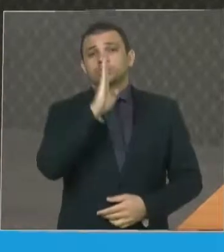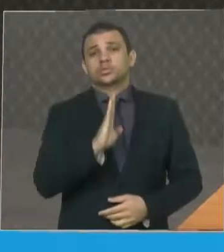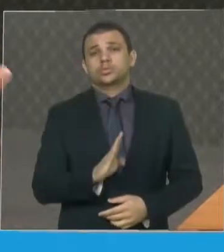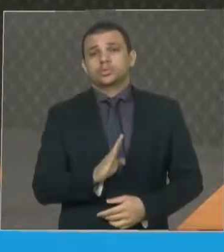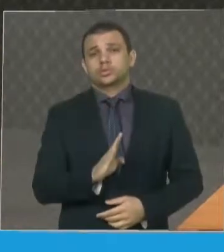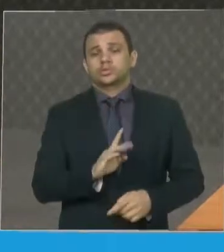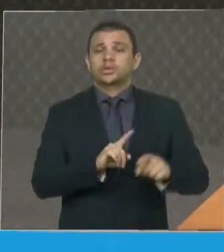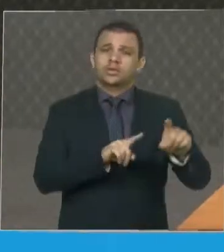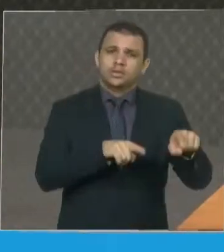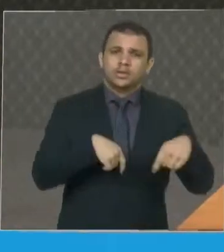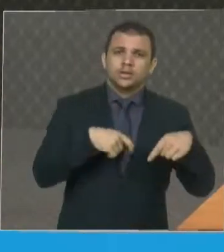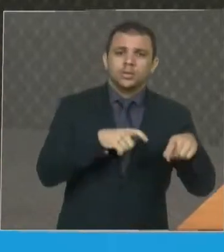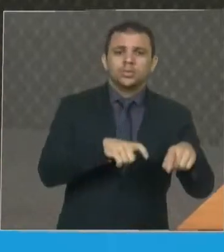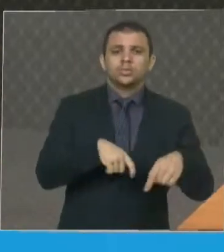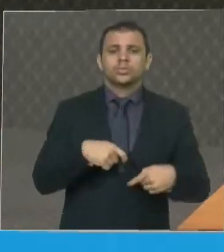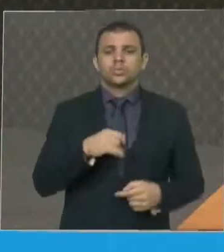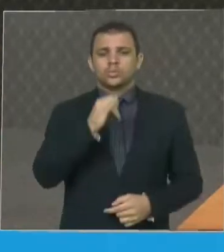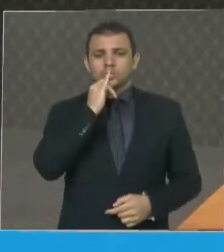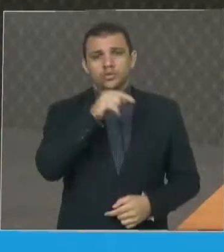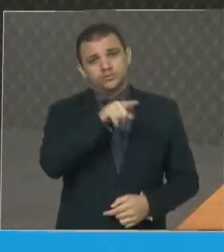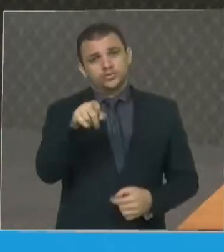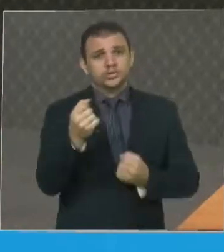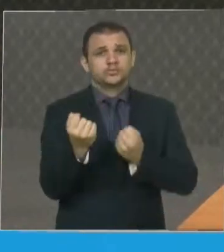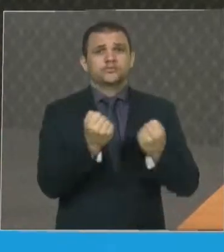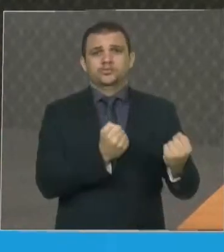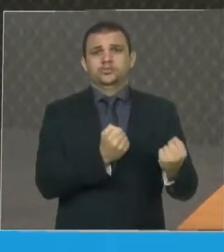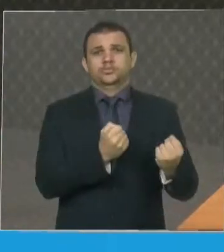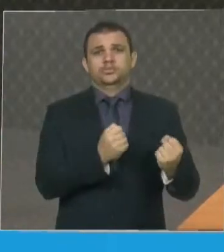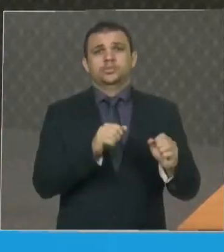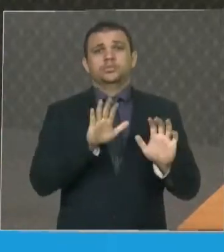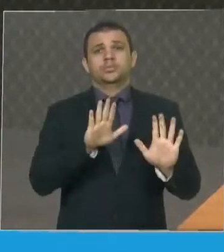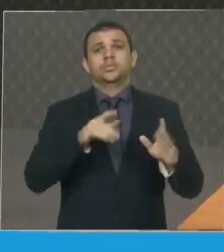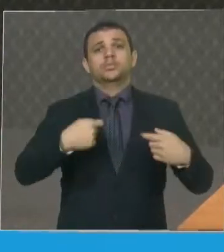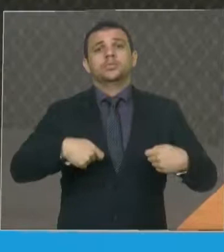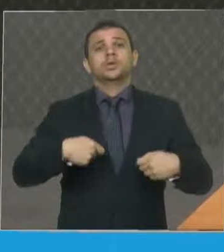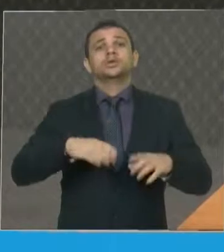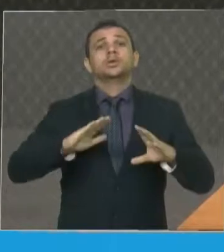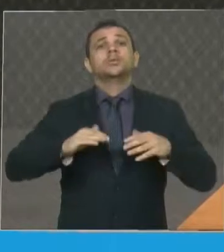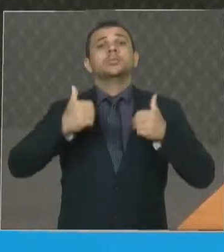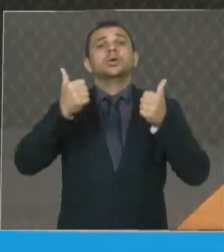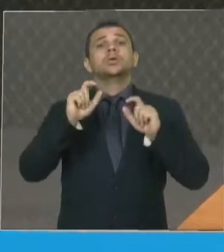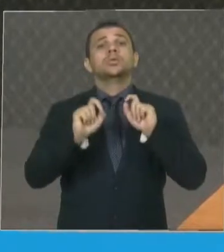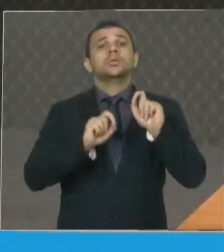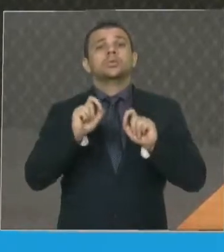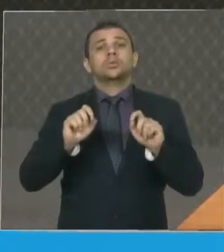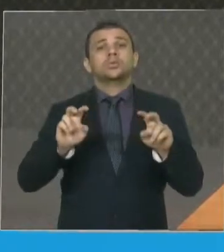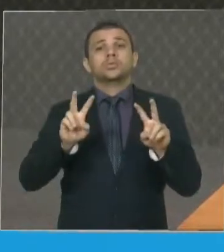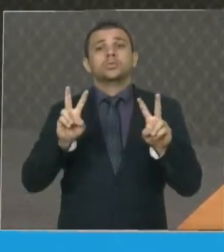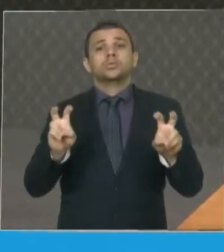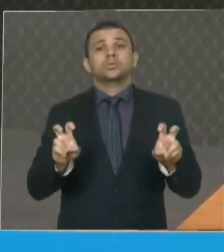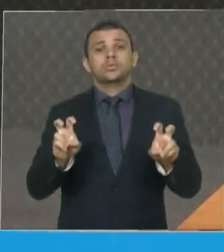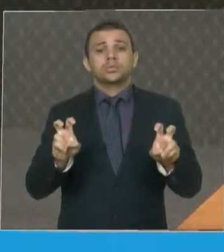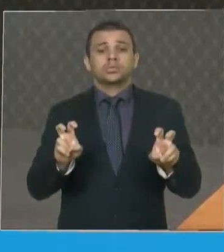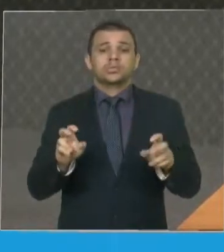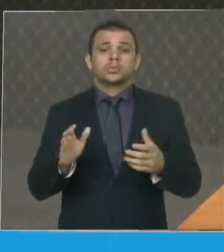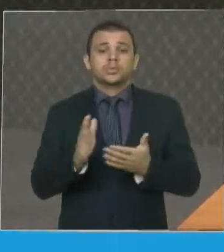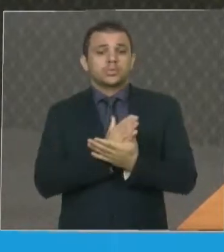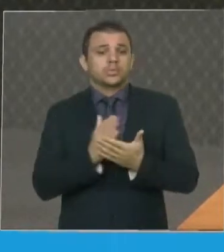agricultura, você tem forte agricultura. Precisa um pouco melhorar as coisas de inovação, mas você é